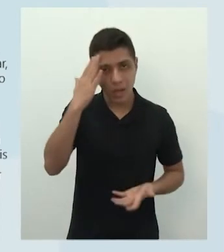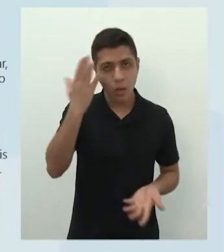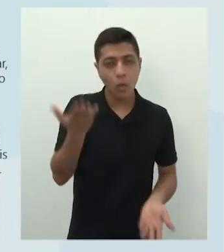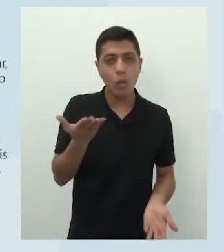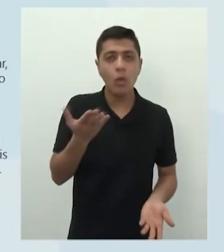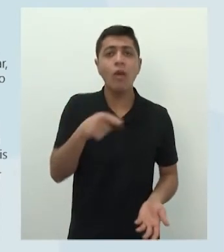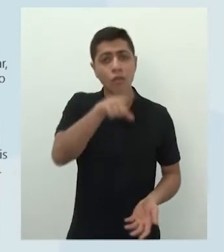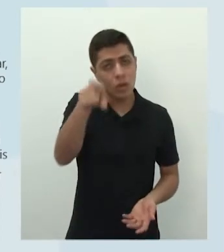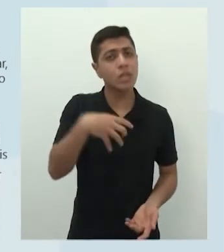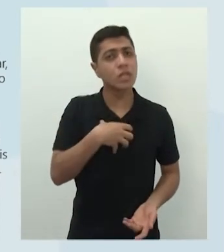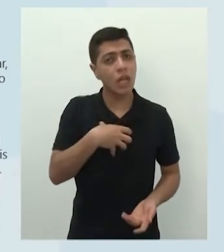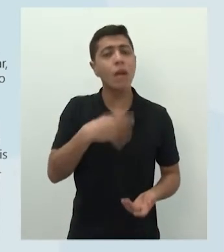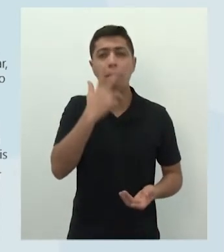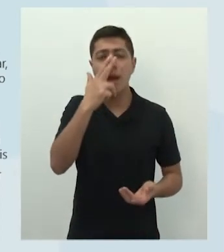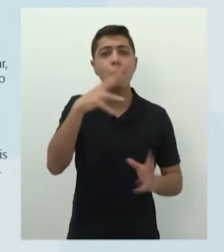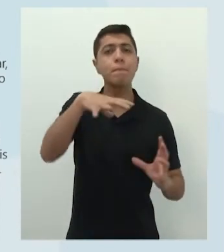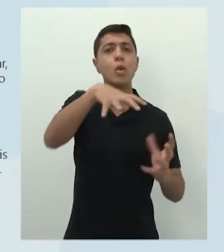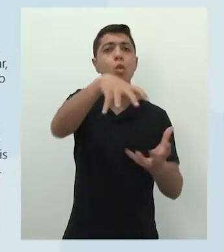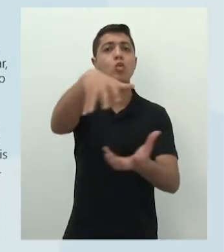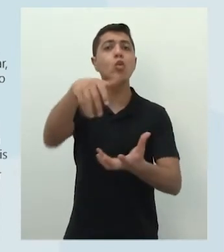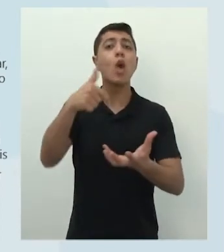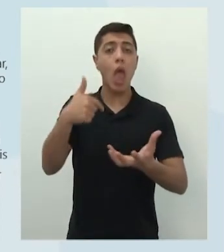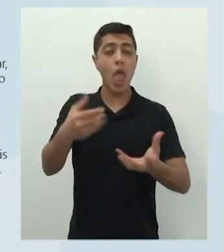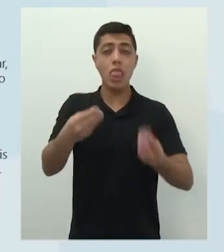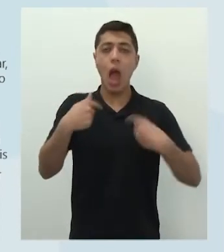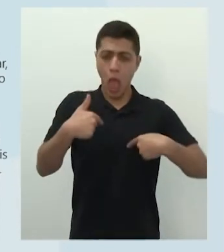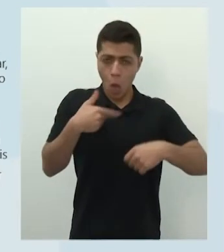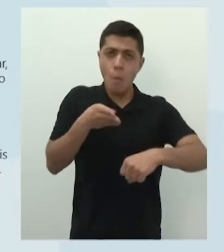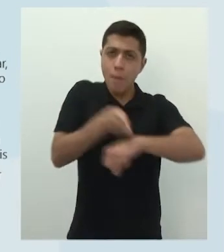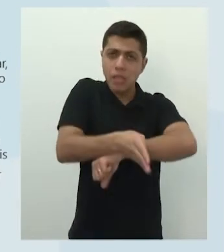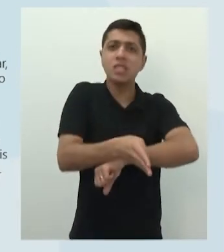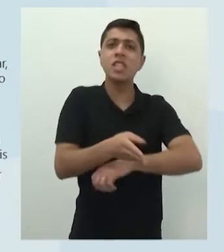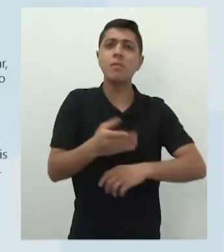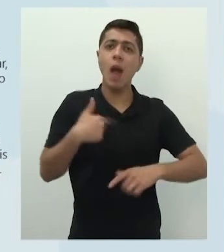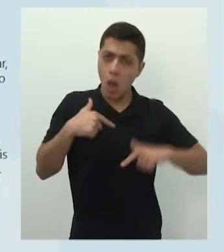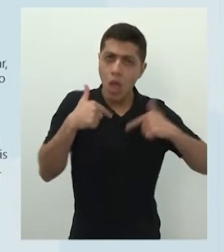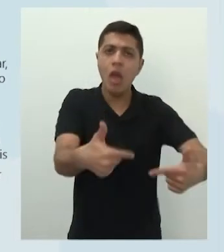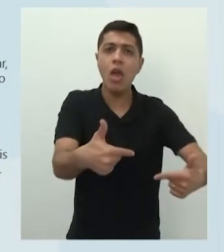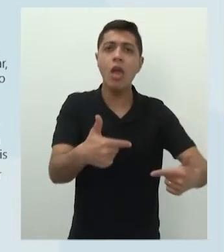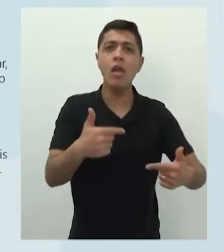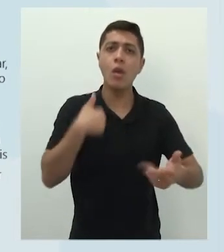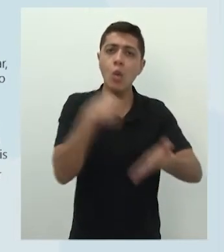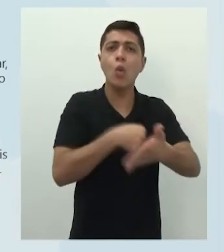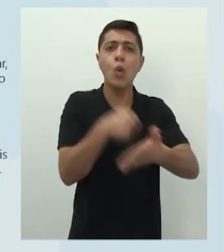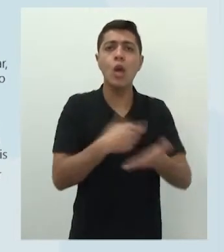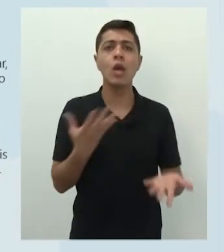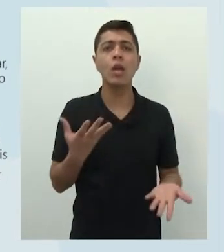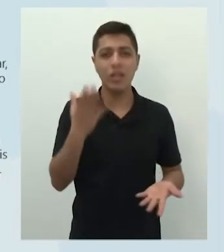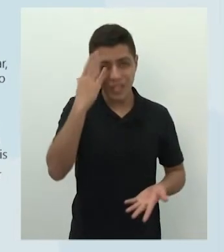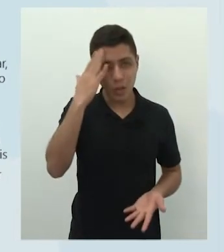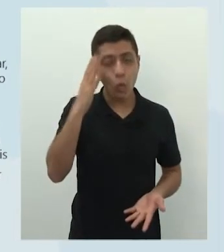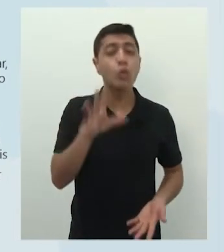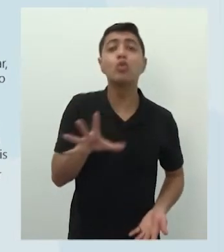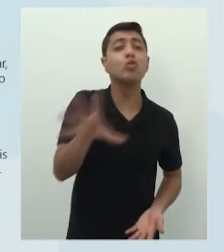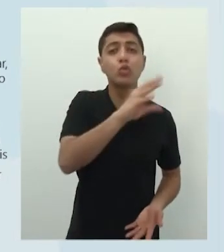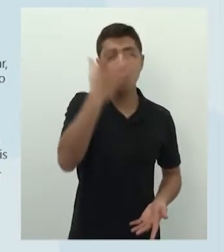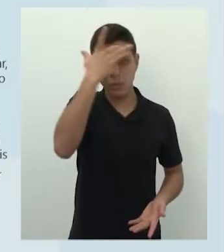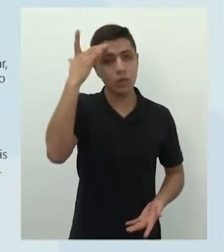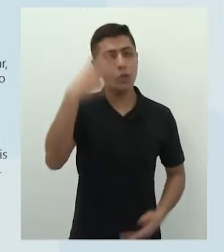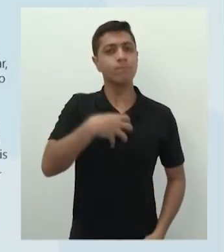E, finalmente, a quarta e última característica da interação é que tudo que interage faz o tal do crunching, ou